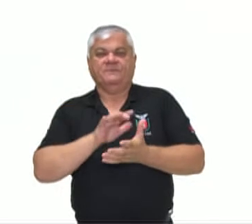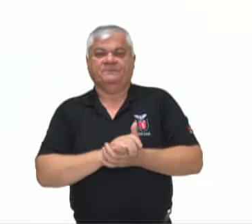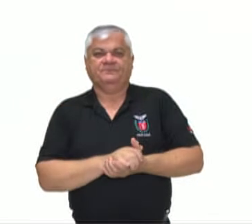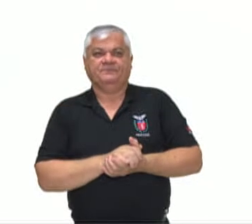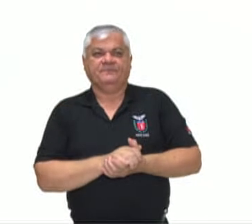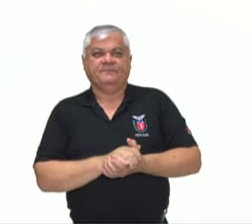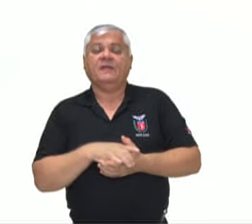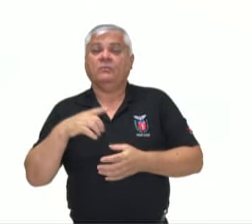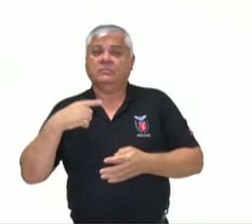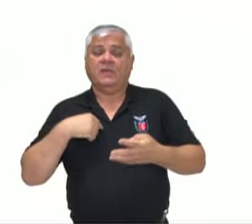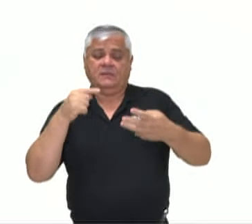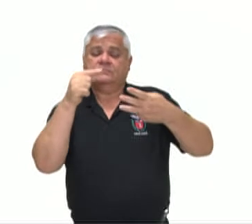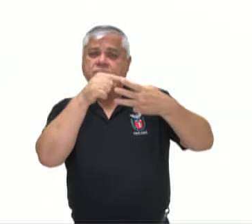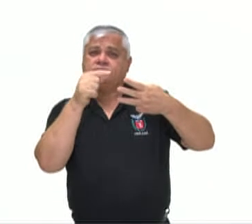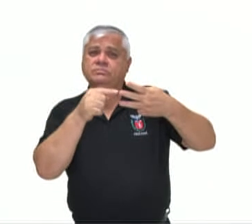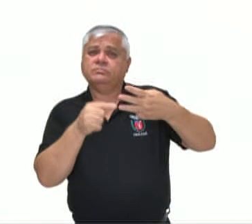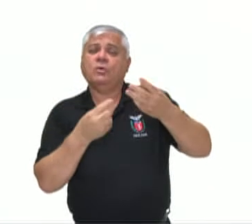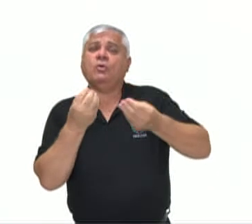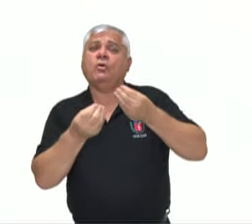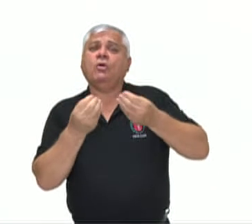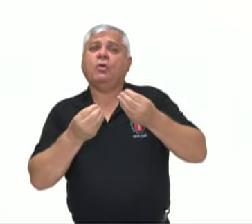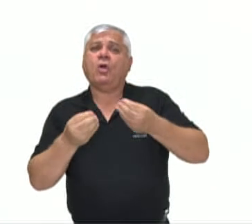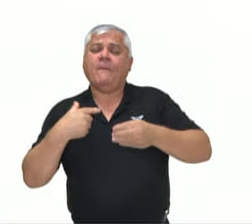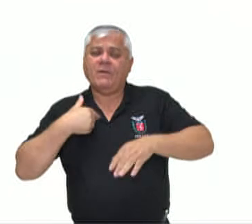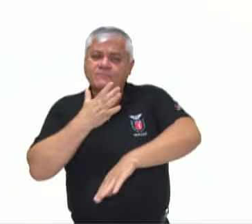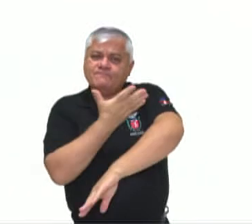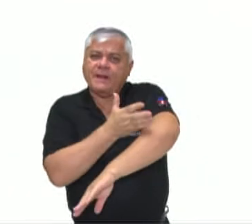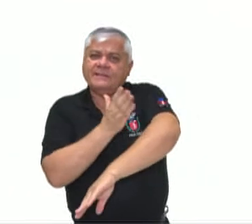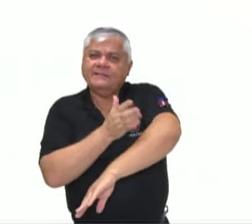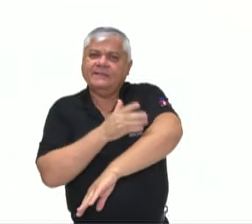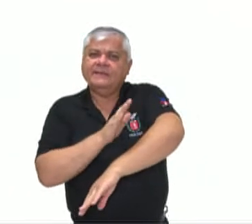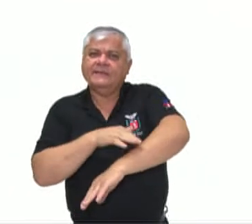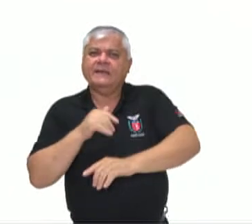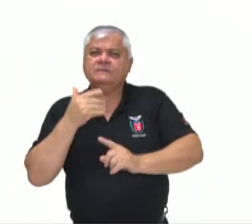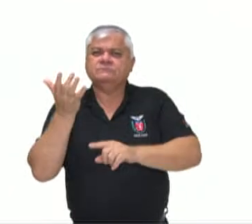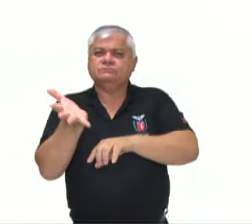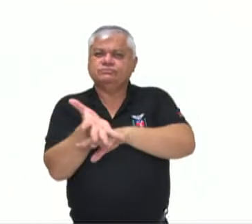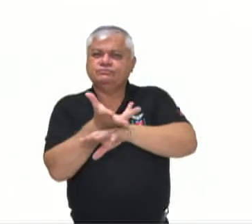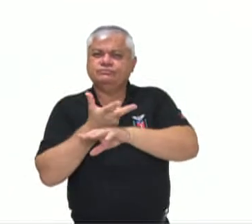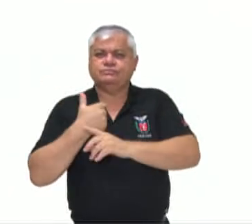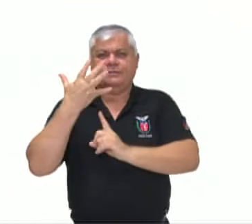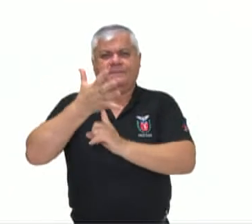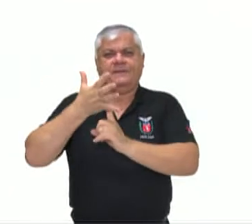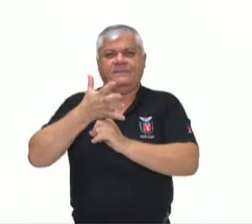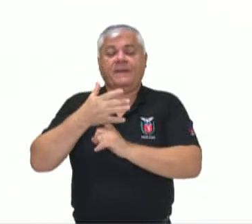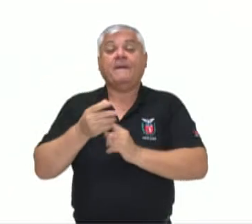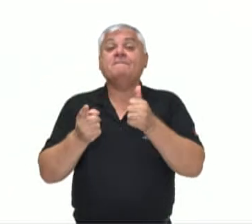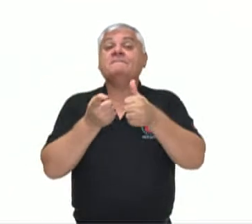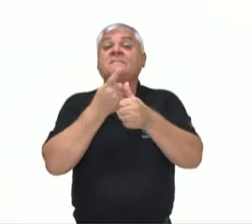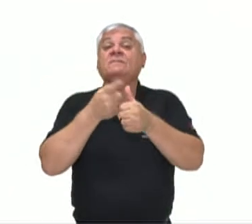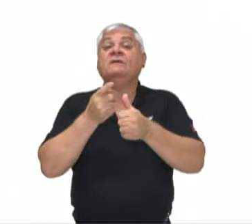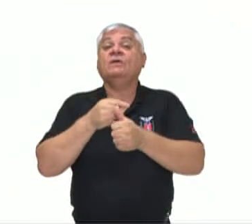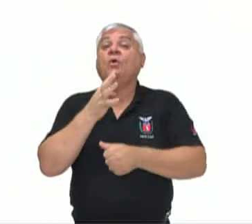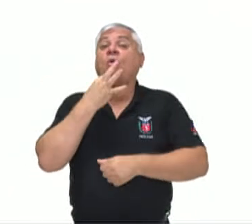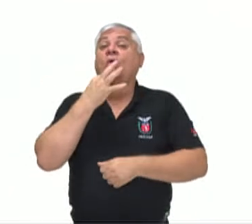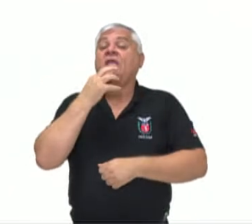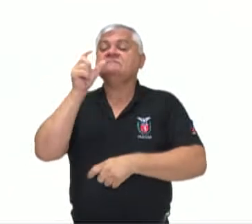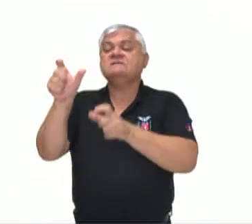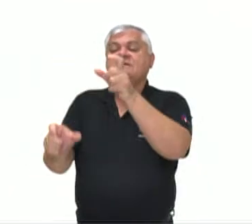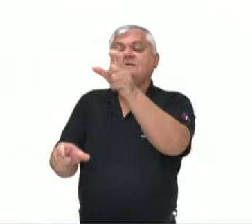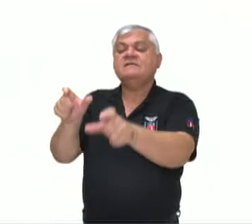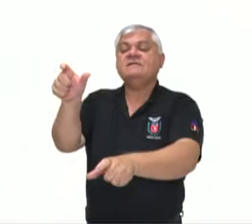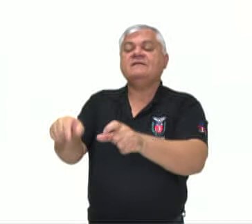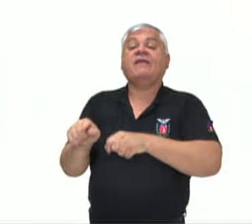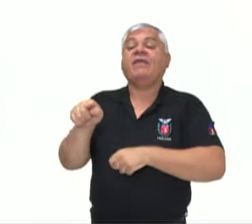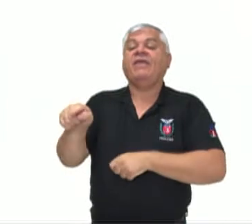alguns passos para a gente desenvolver uma boa oratória. Conheça seu público, a importância, né, da gente saber